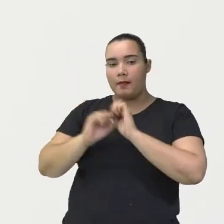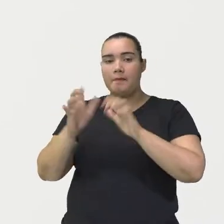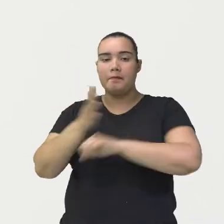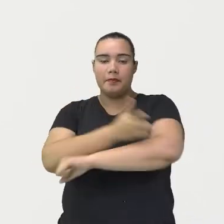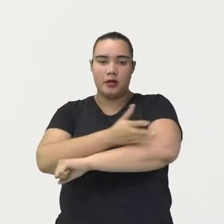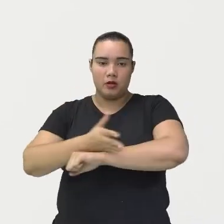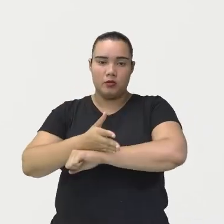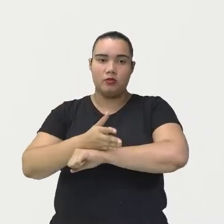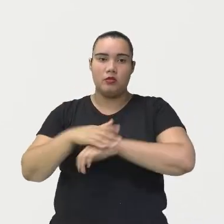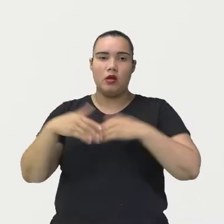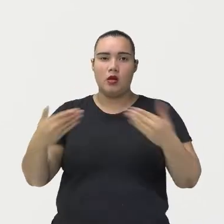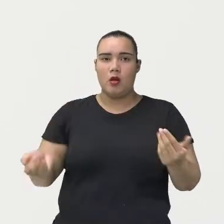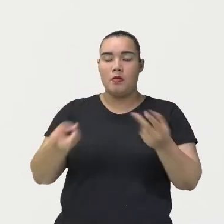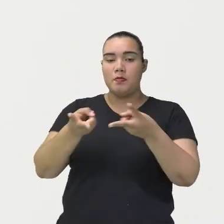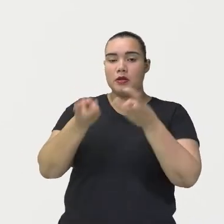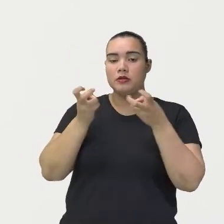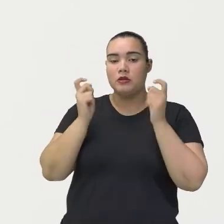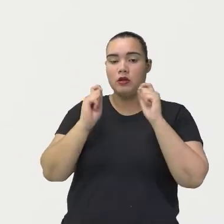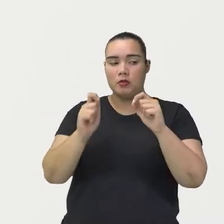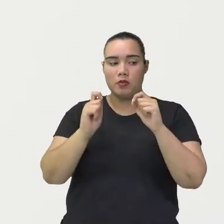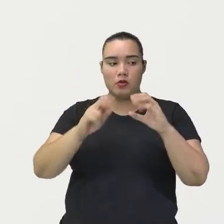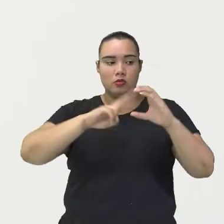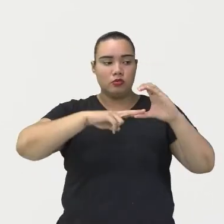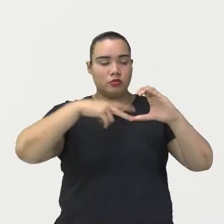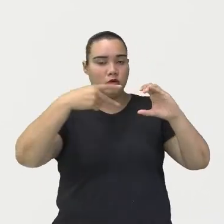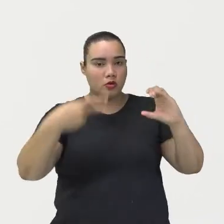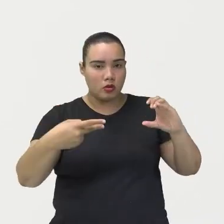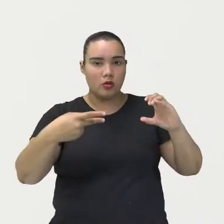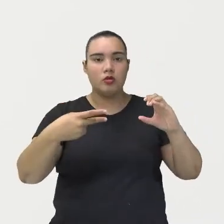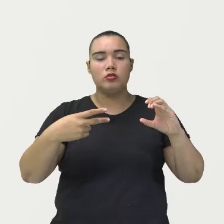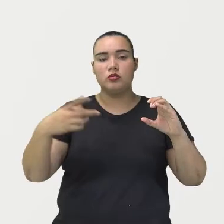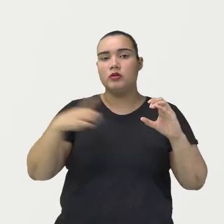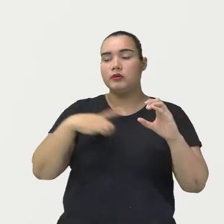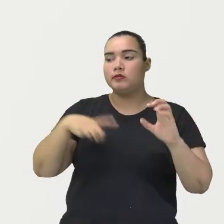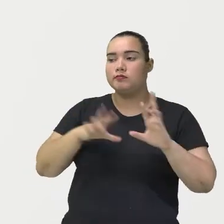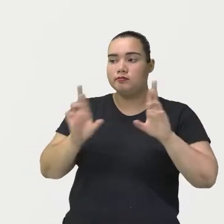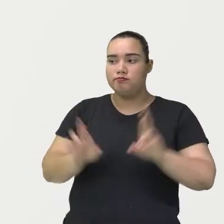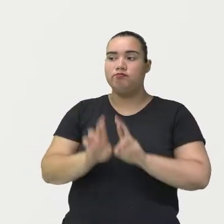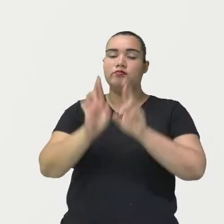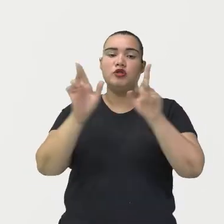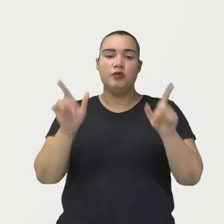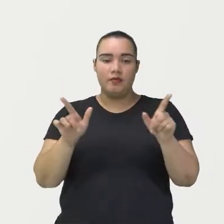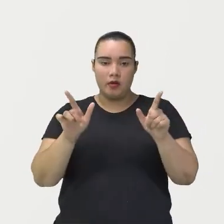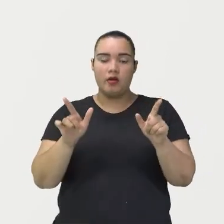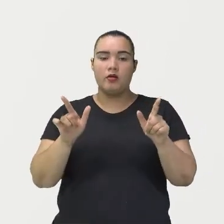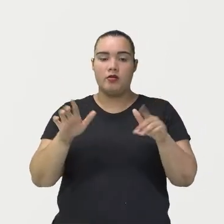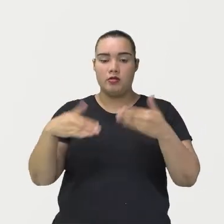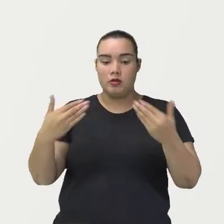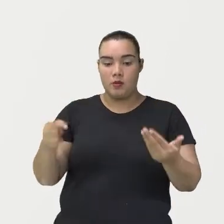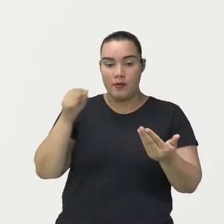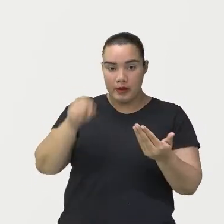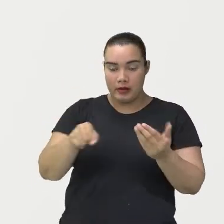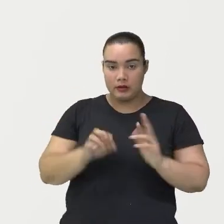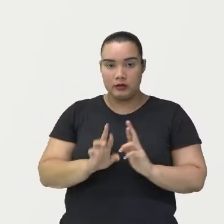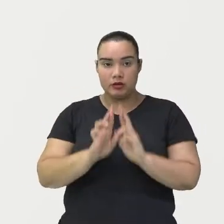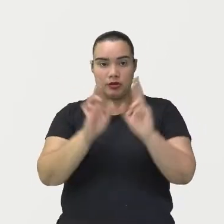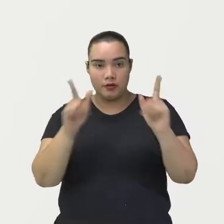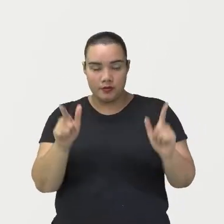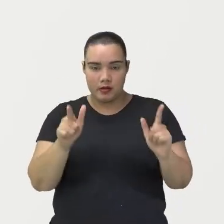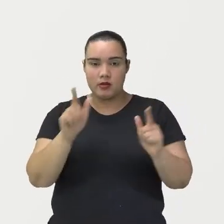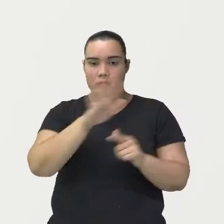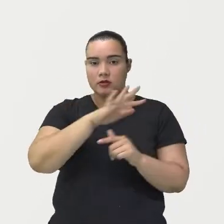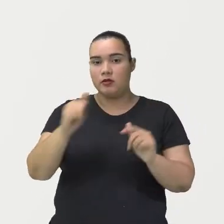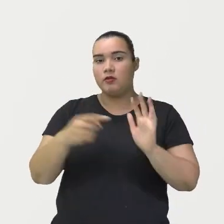observem como os genótipos, eles são diferentes. E essa diferença